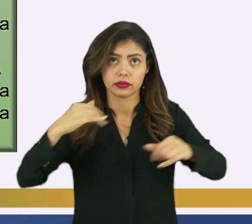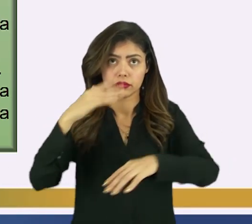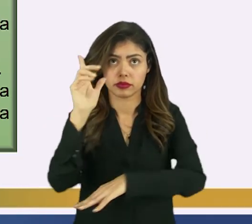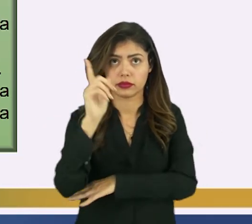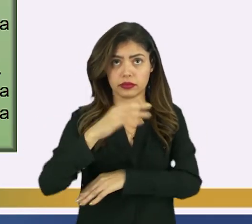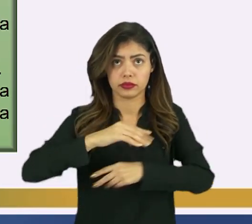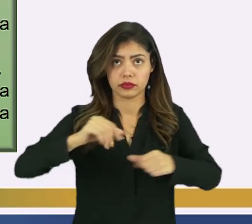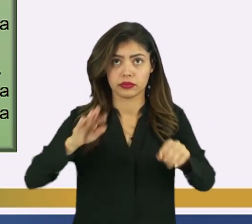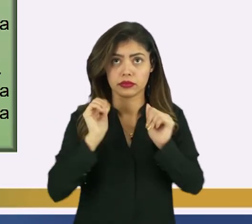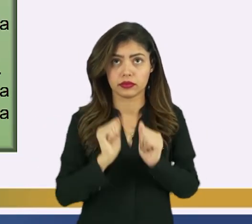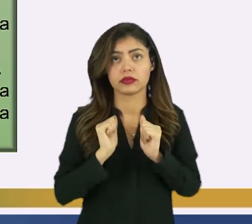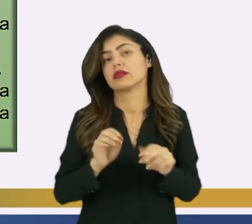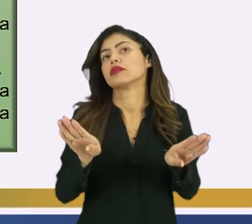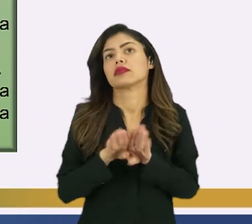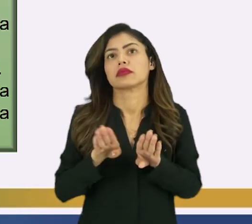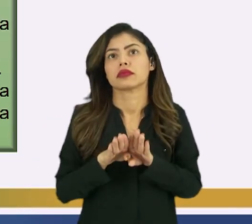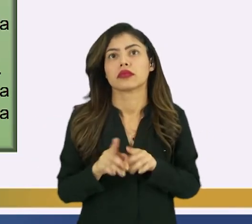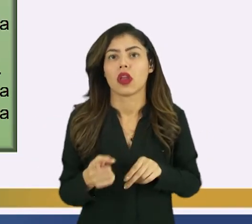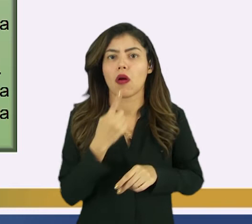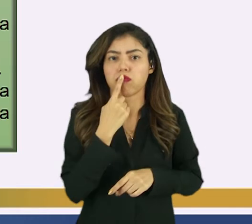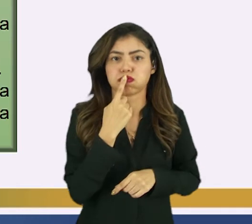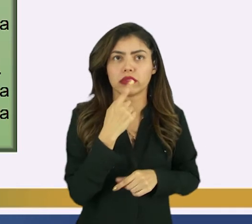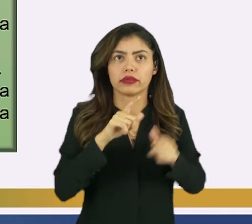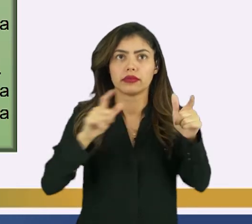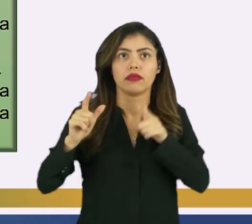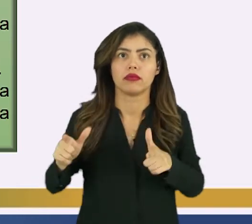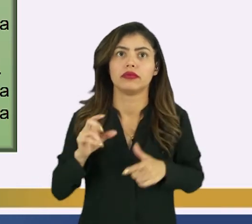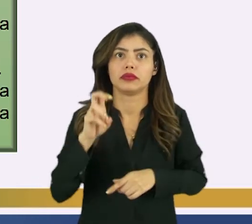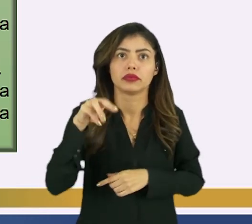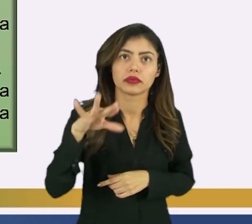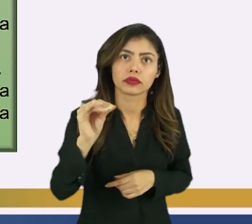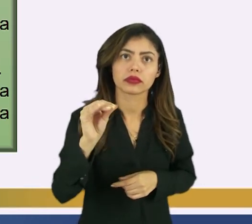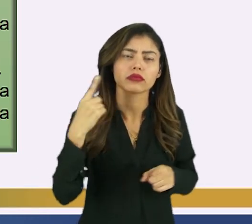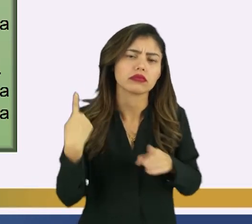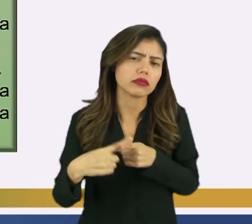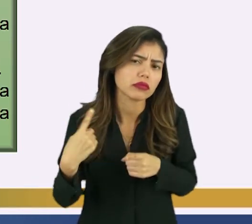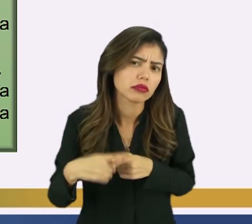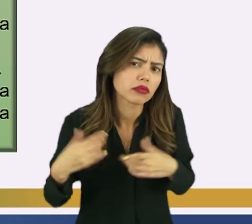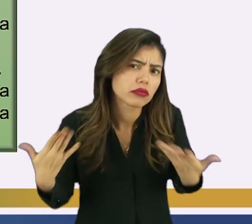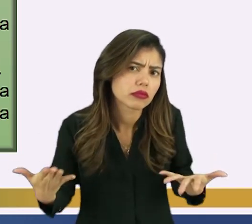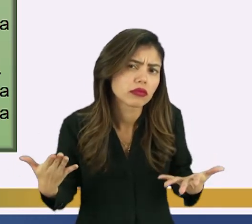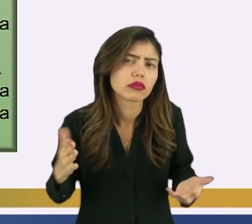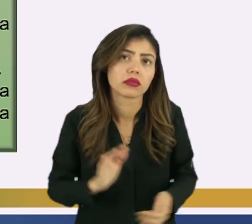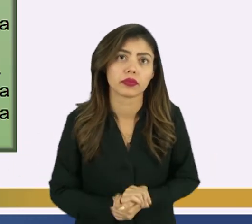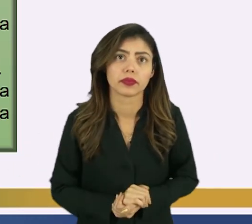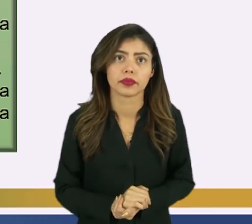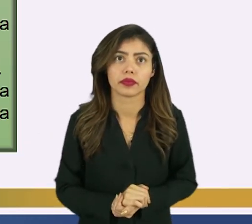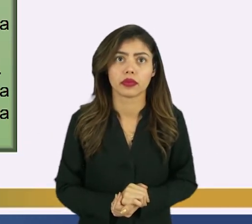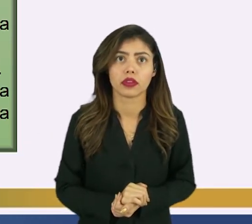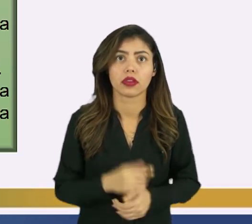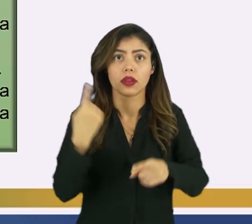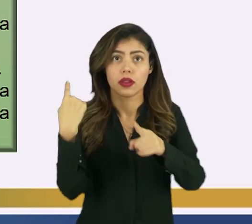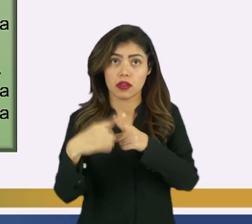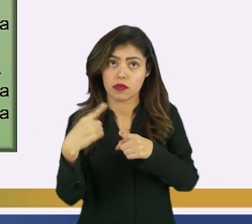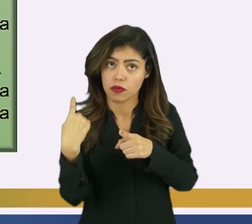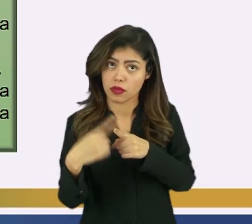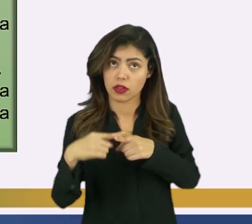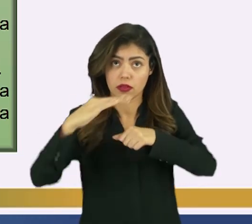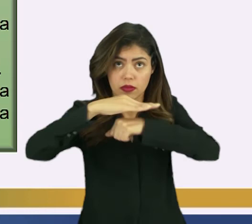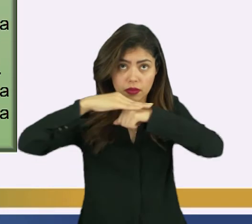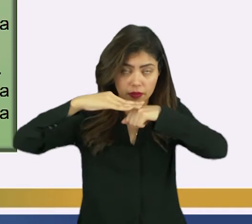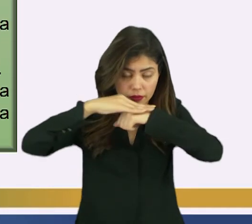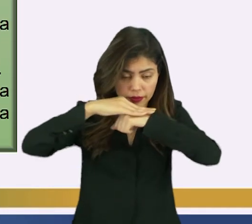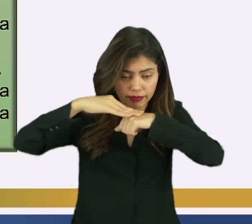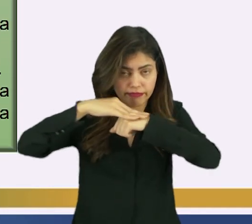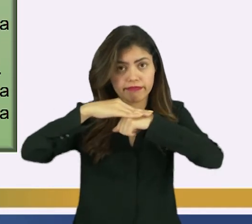no ambiente terrestre, devem sempre se manter próximos a locais úmidos. E por que isso acontece? Isso